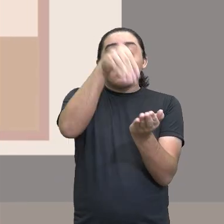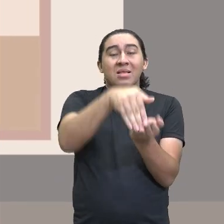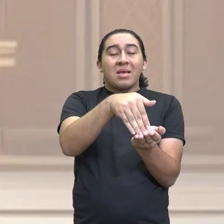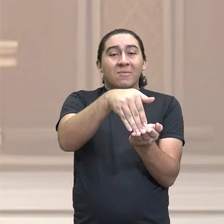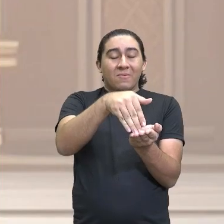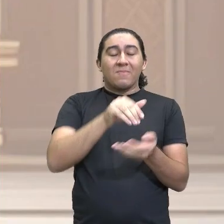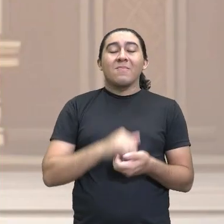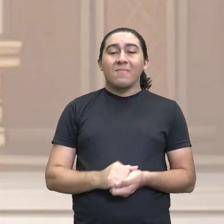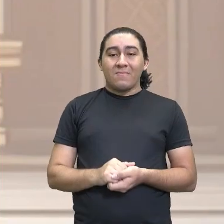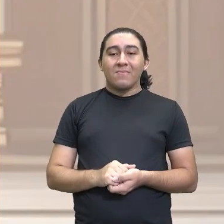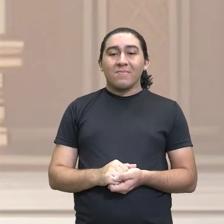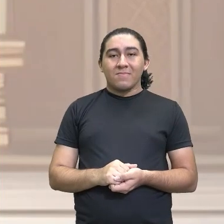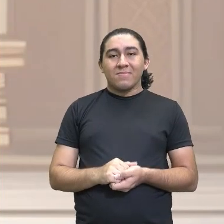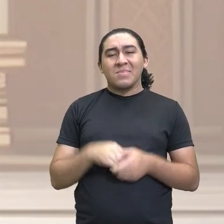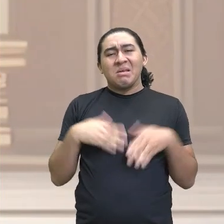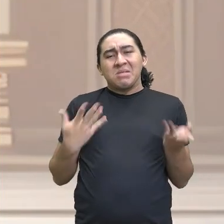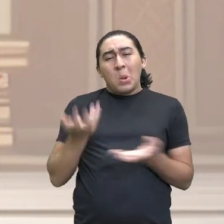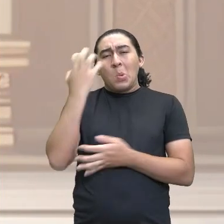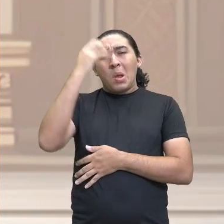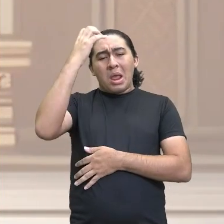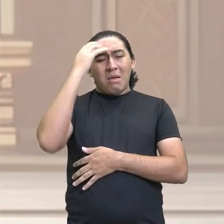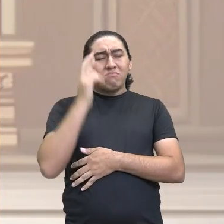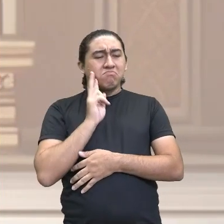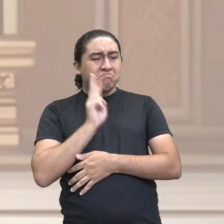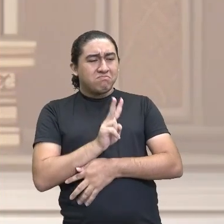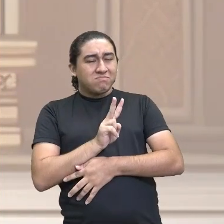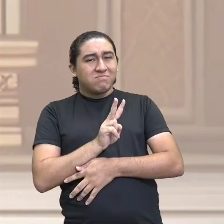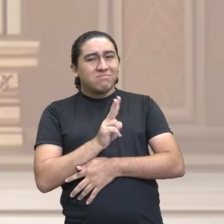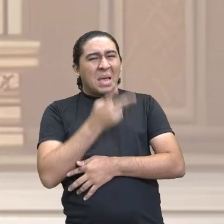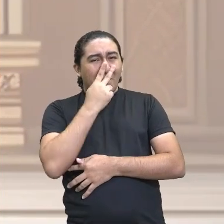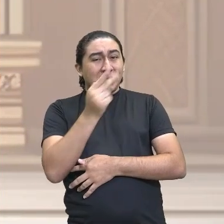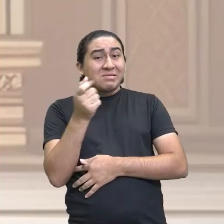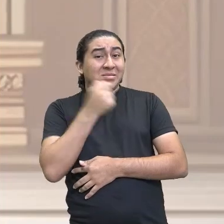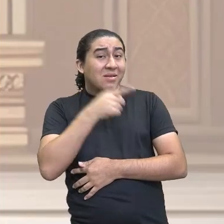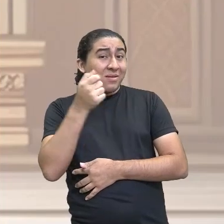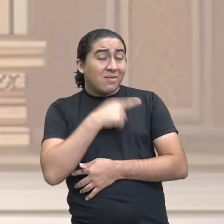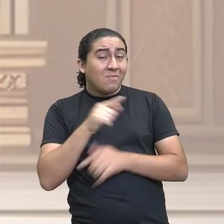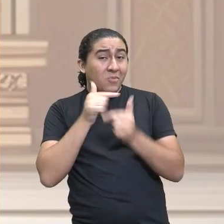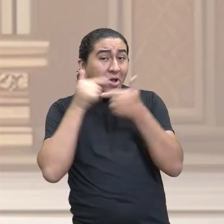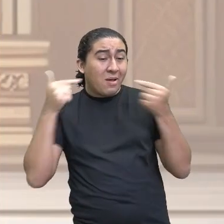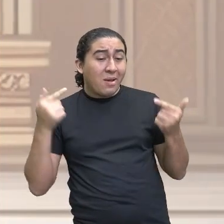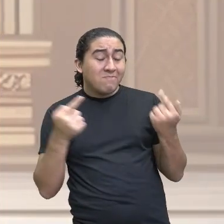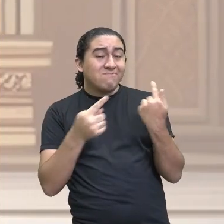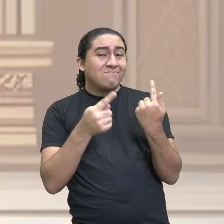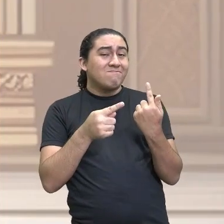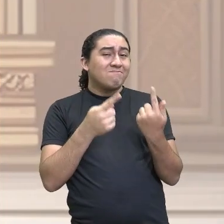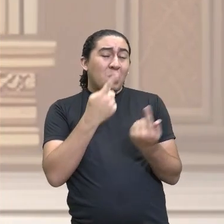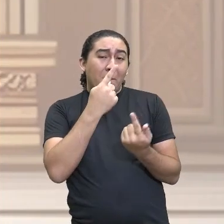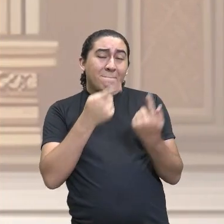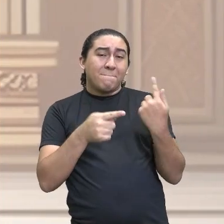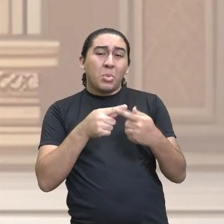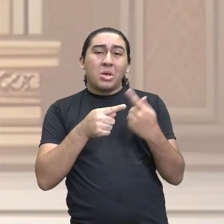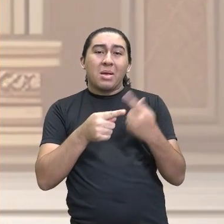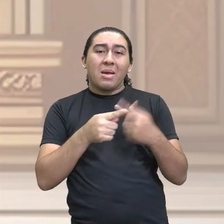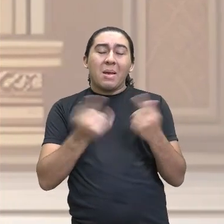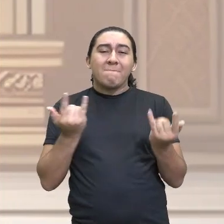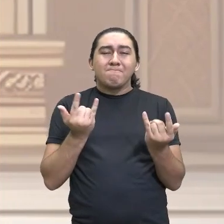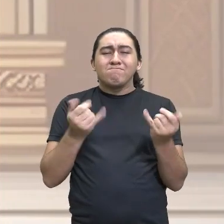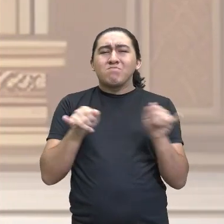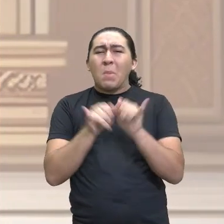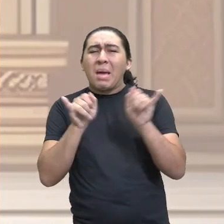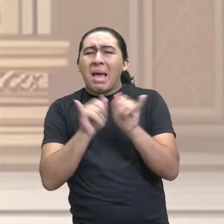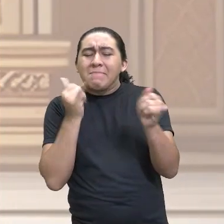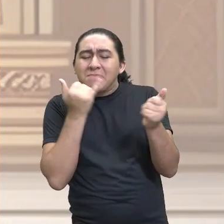casa. Ouvindo esse pedido, o grande Rajá chegou a rir, achando o pedido ingênuo. No entanto,